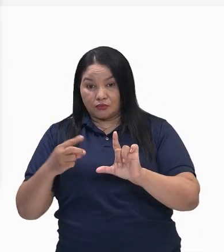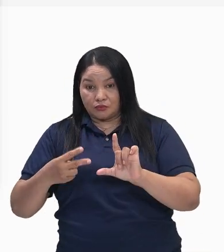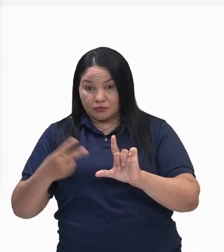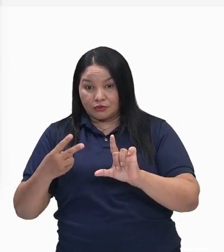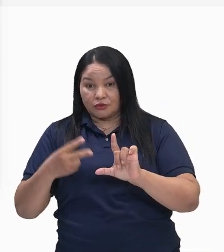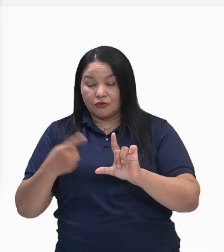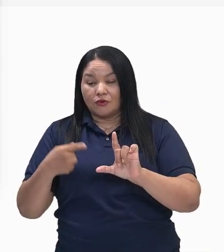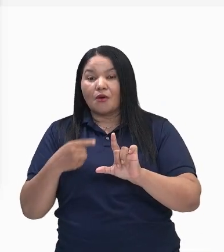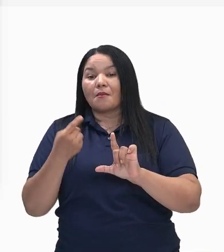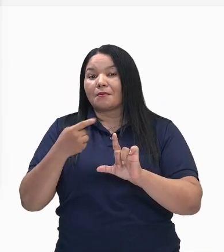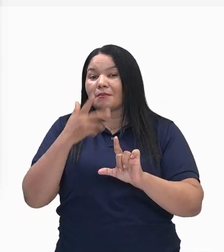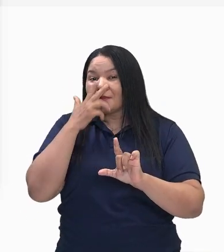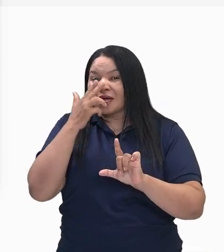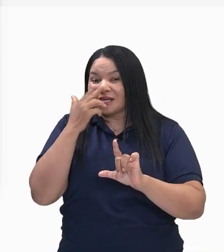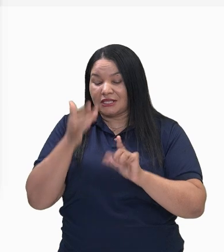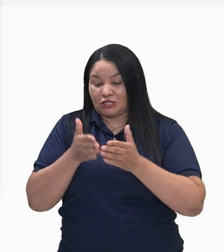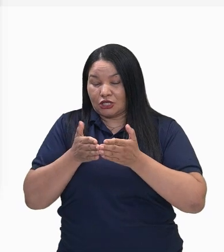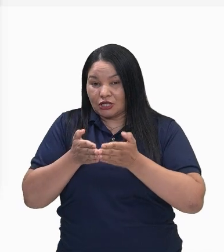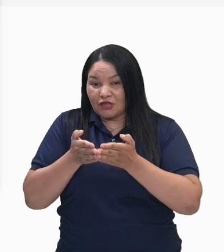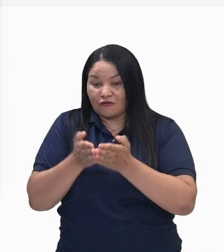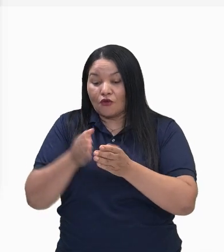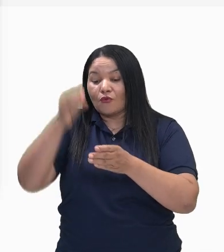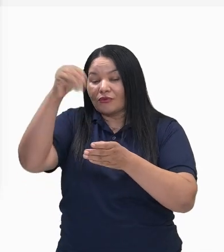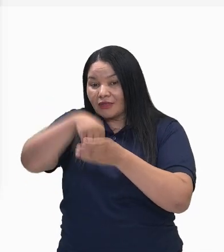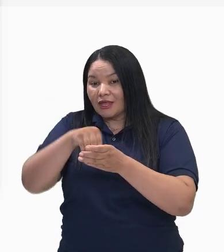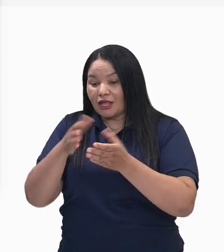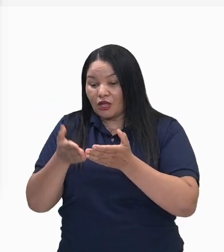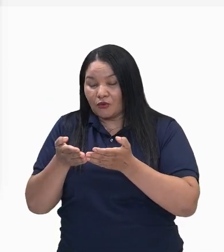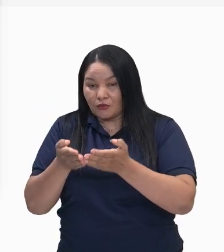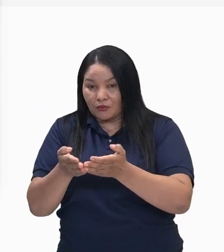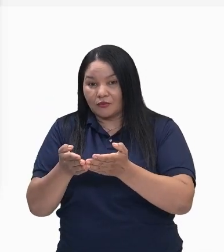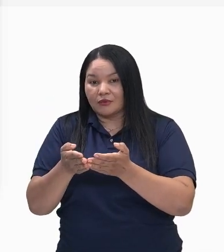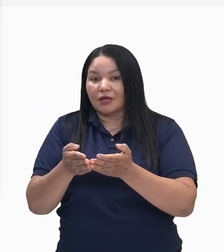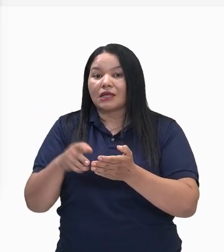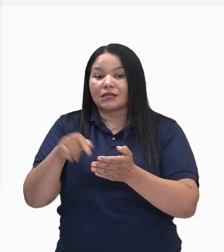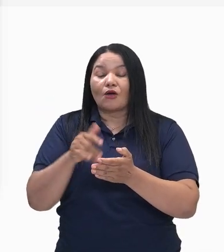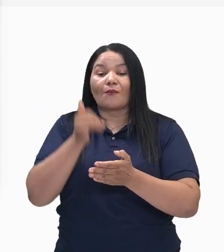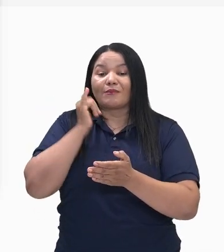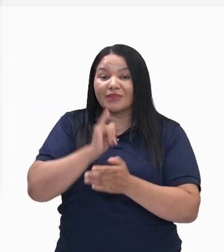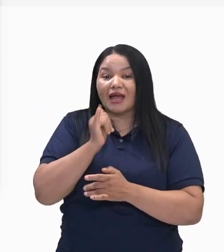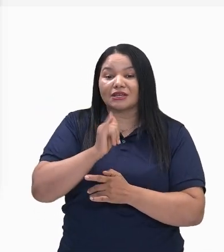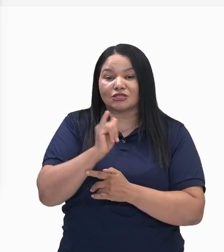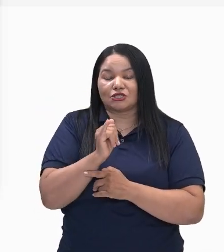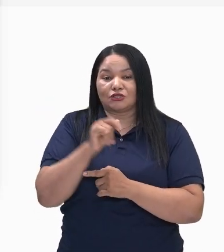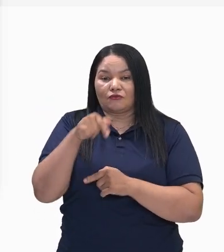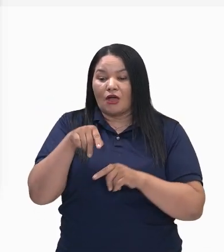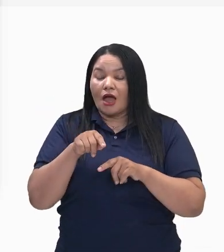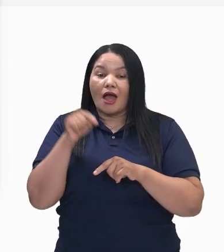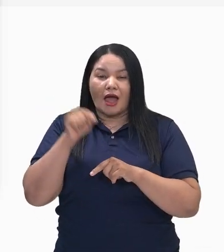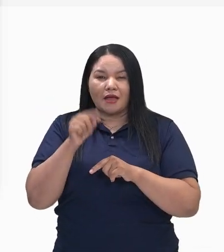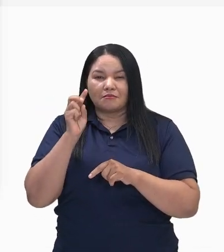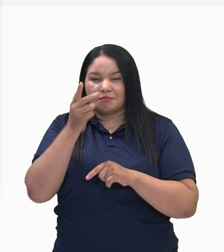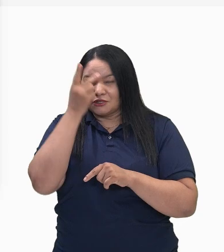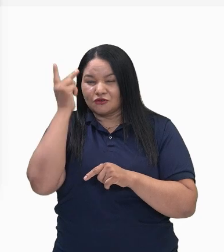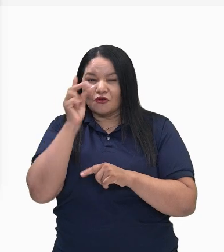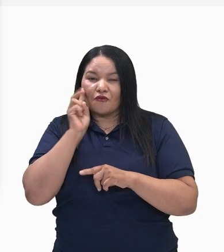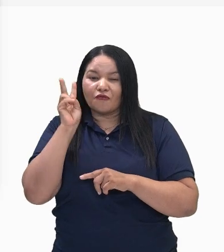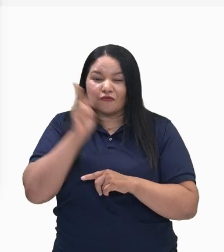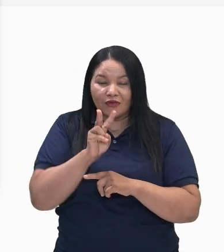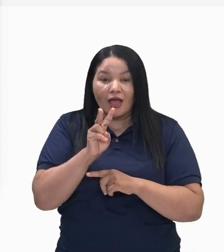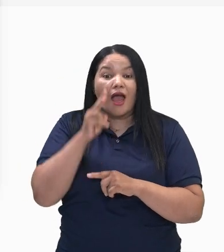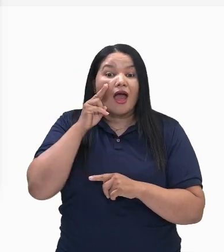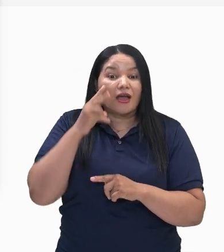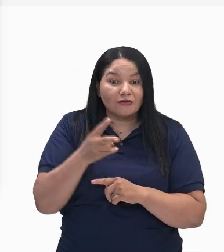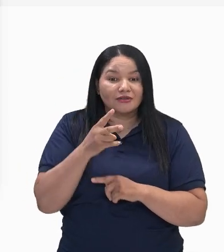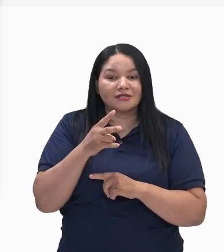porão de um navio, né? Então, a narrativa desse cenário que o público vai reconhecer, ele